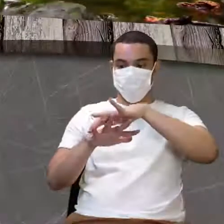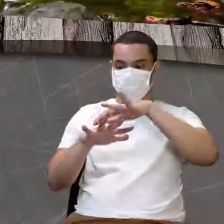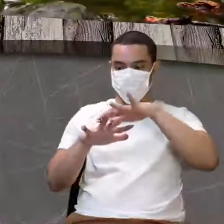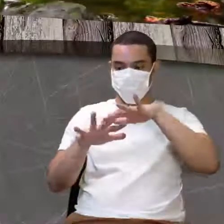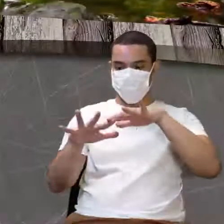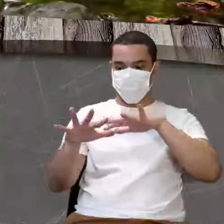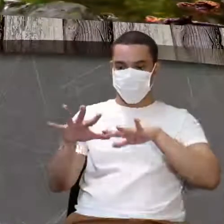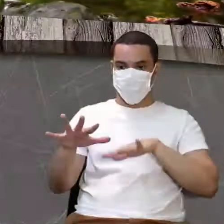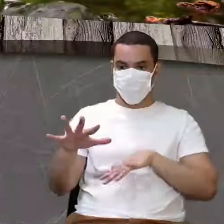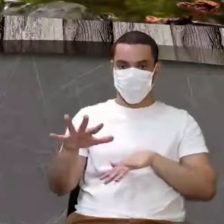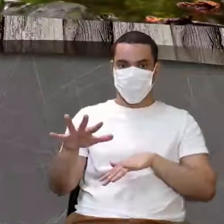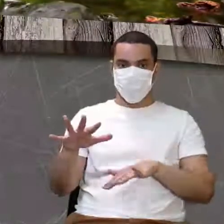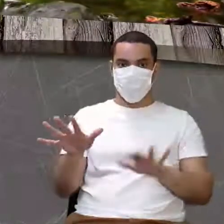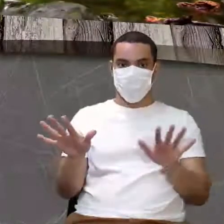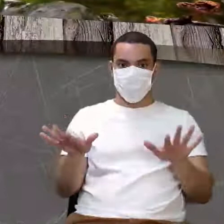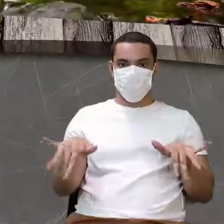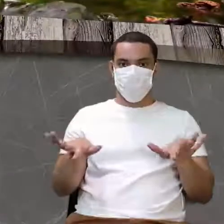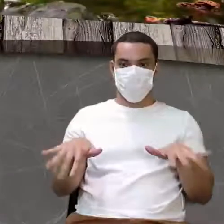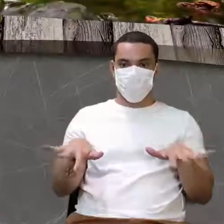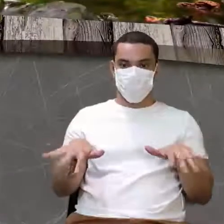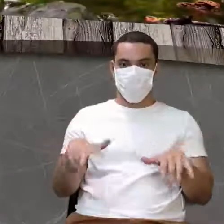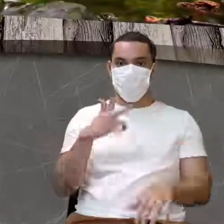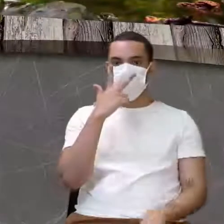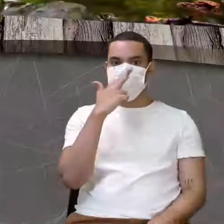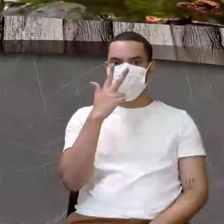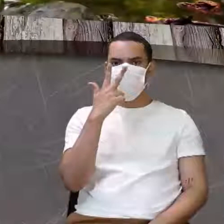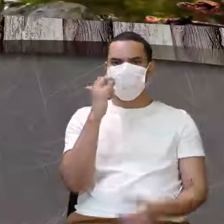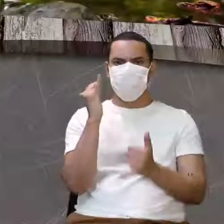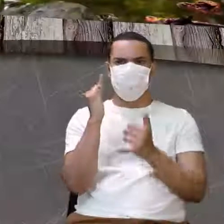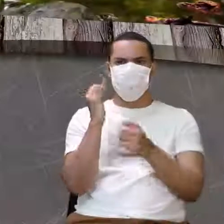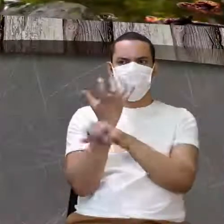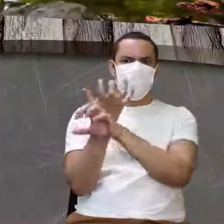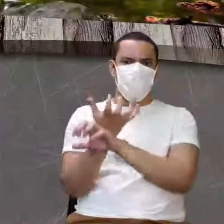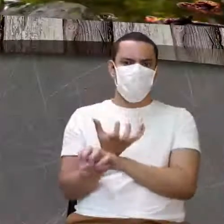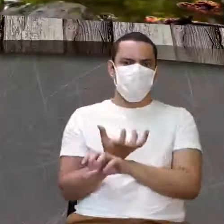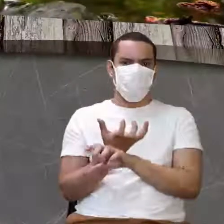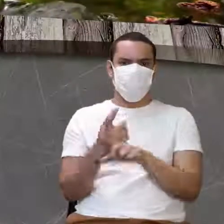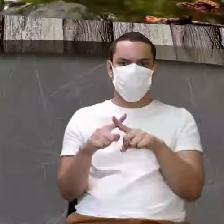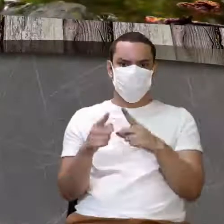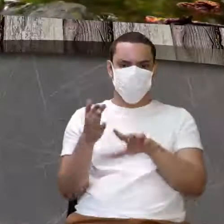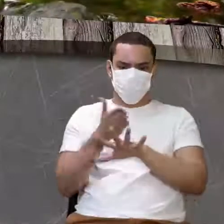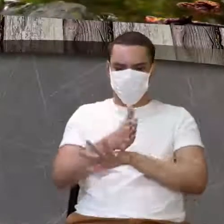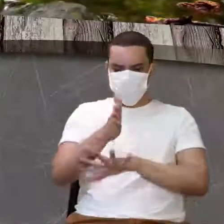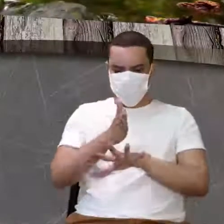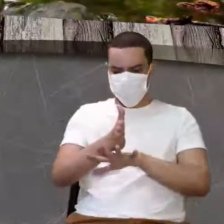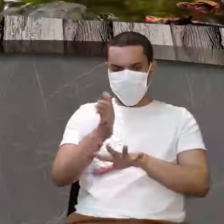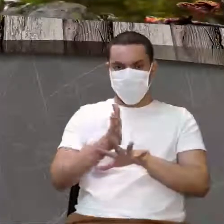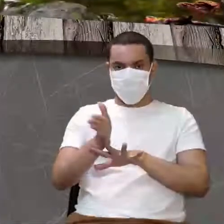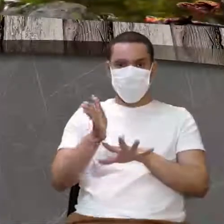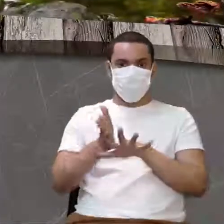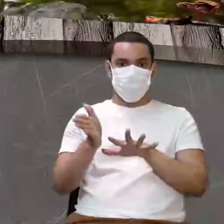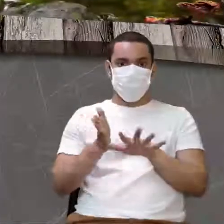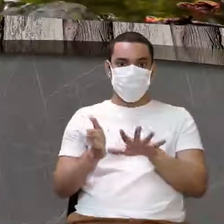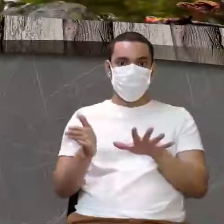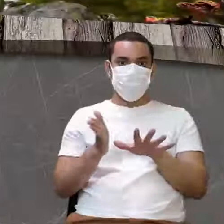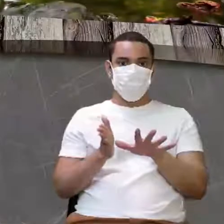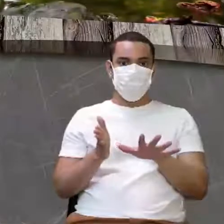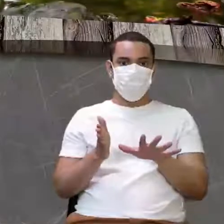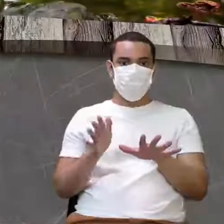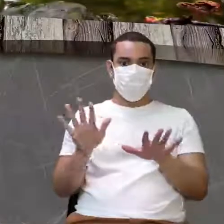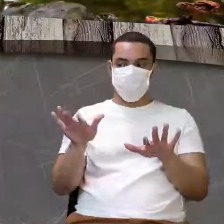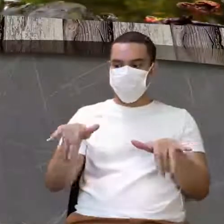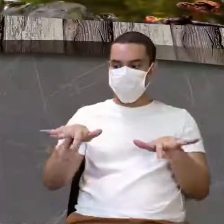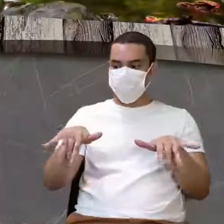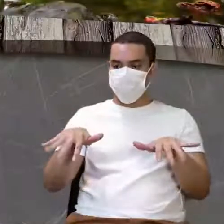prolongamentos, tá? Como se fossem pequenos ossinhos, mas eram filamentos nessa parte lobada da